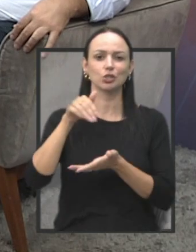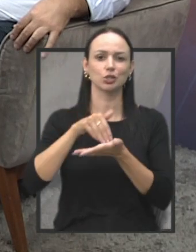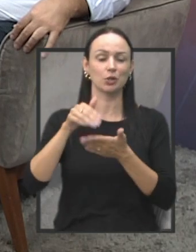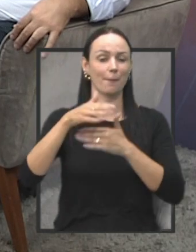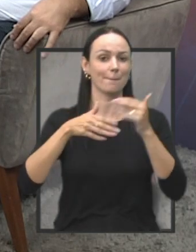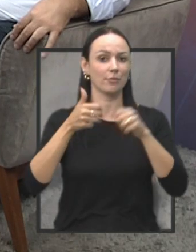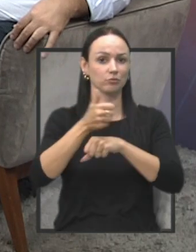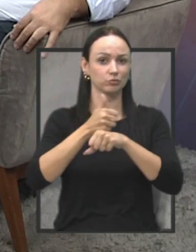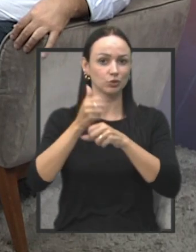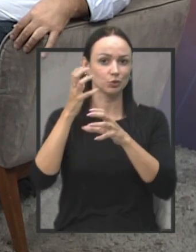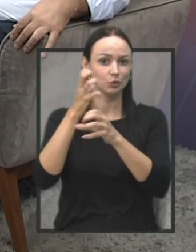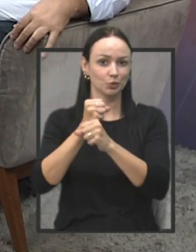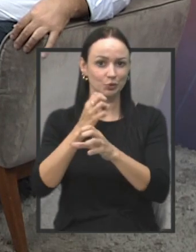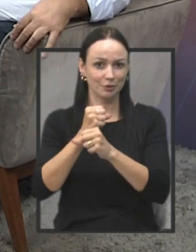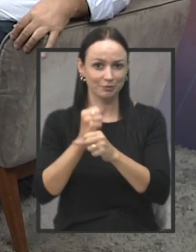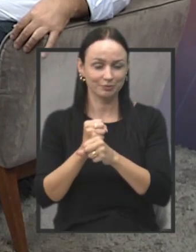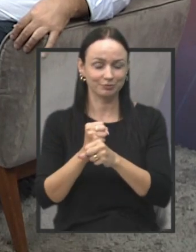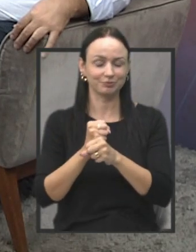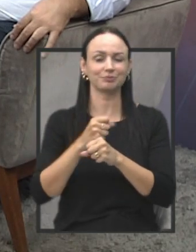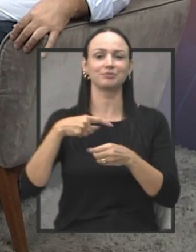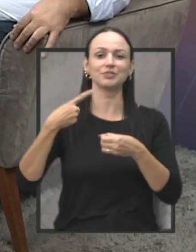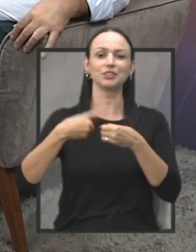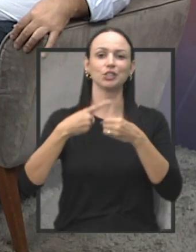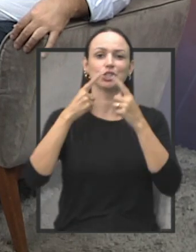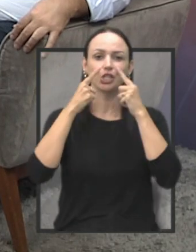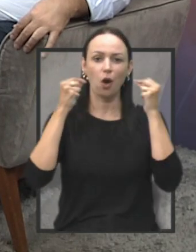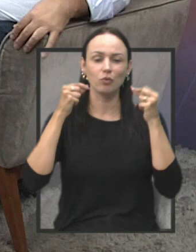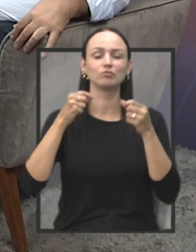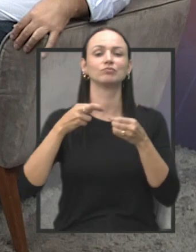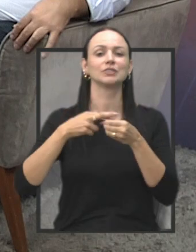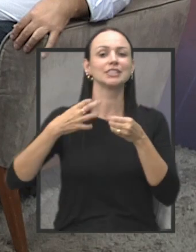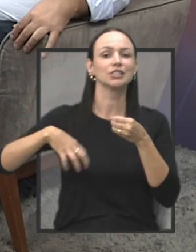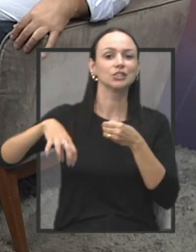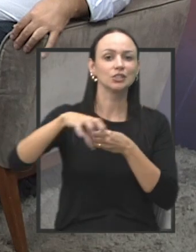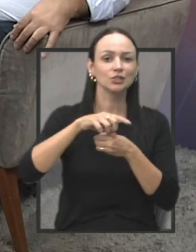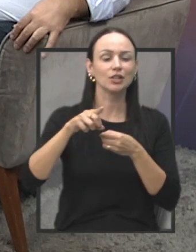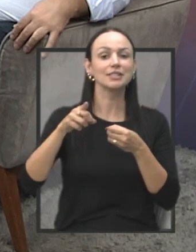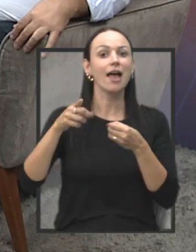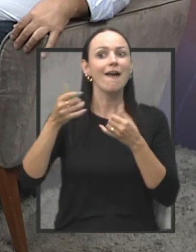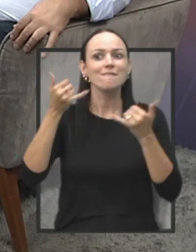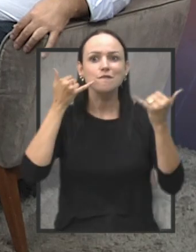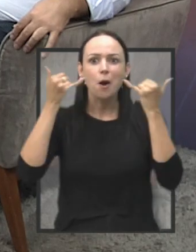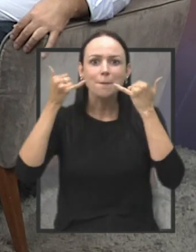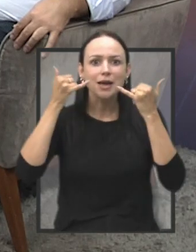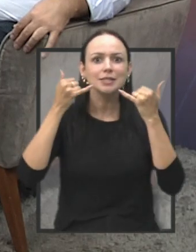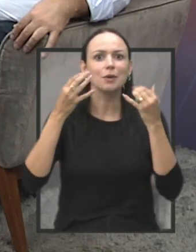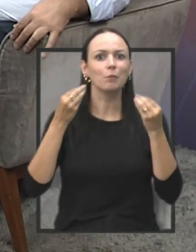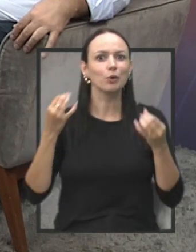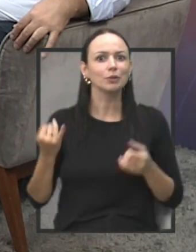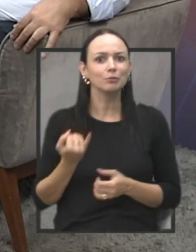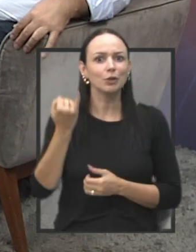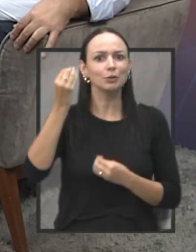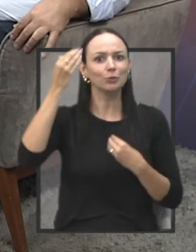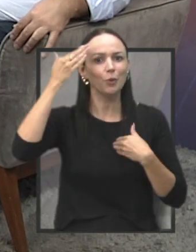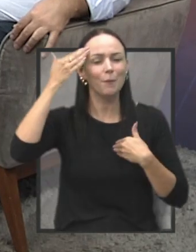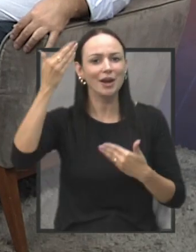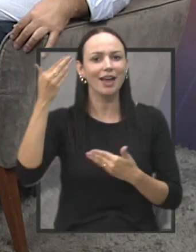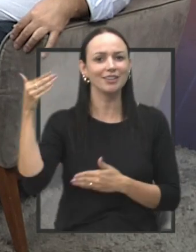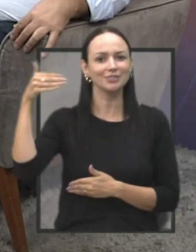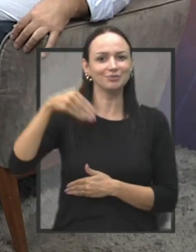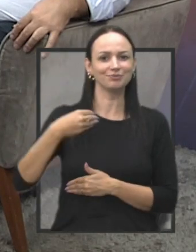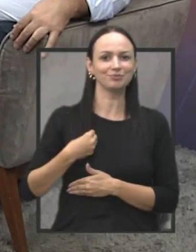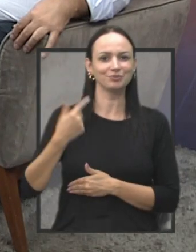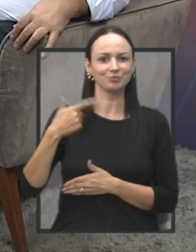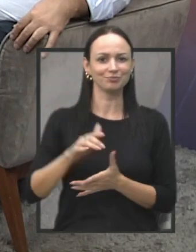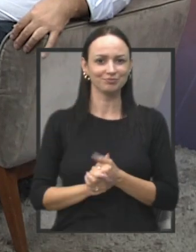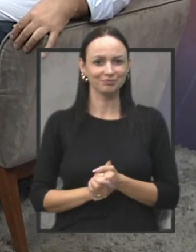Escritórios e Profissionais de Contabilidade da cidade de Jaú e região, por essas informações valiosas. Muito obrigado, Júnior, por sua presença mais